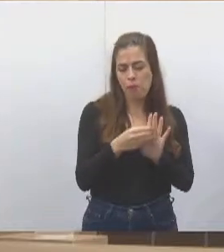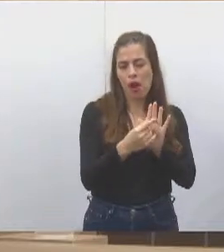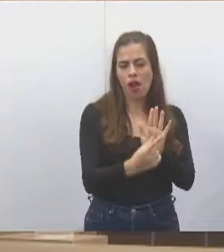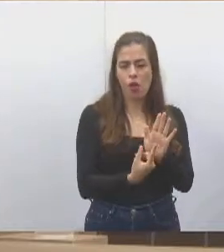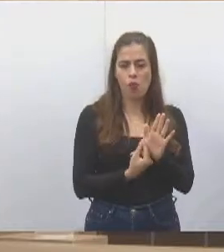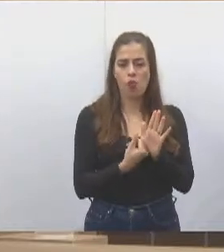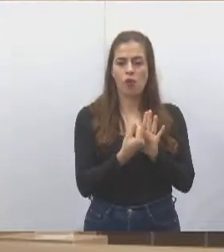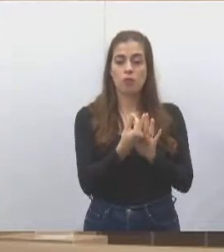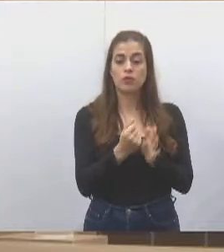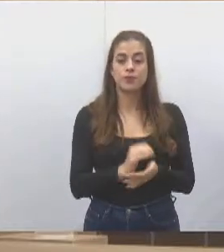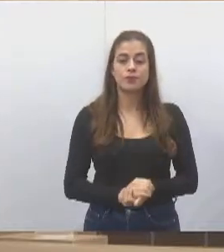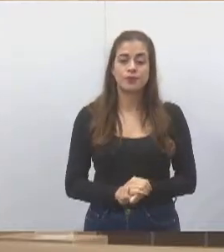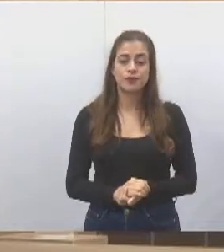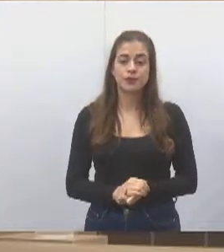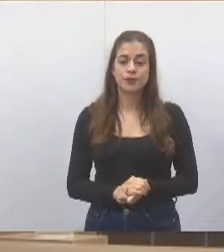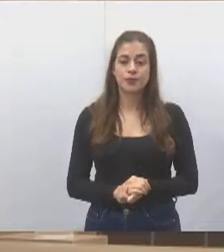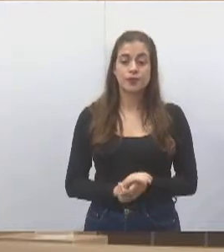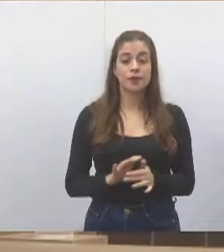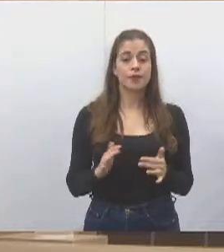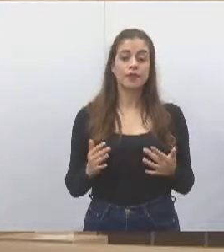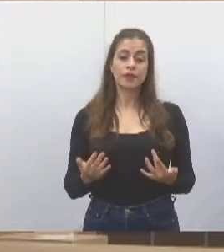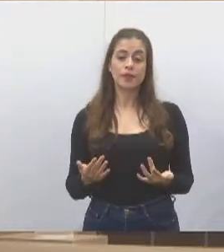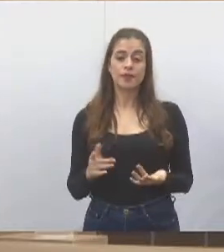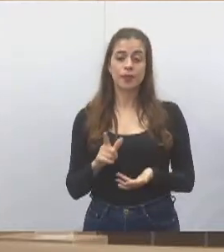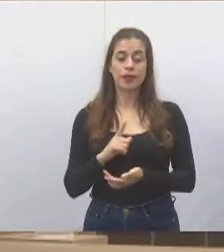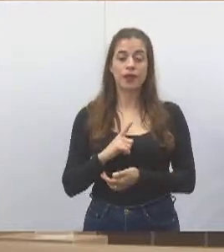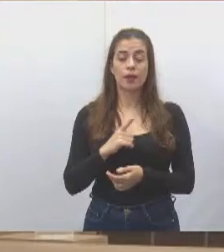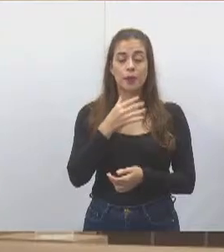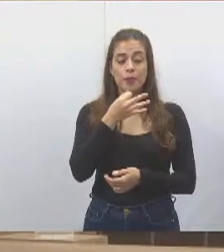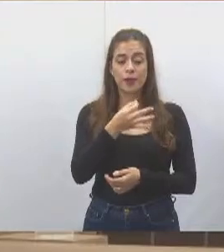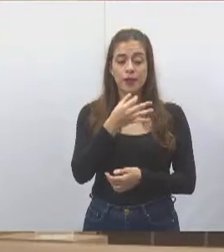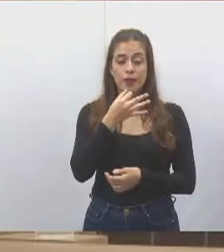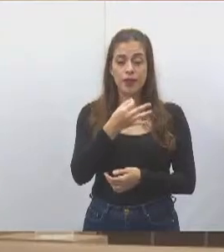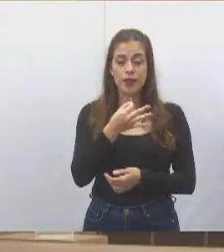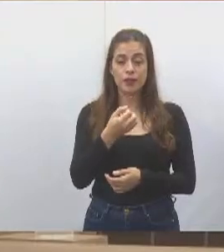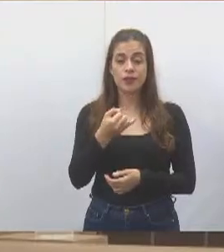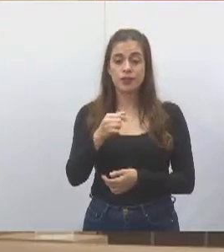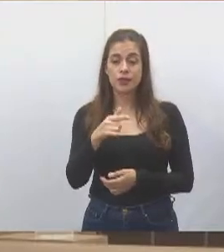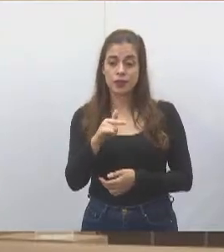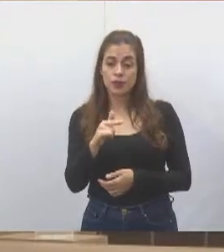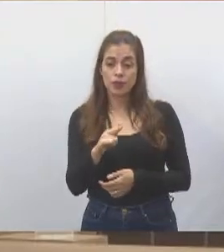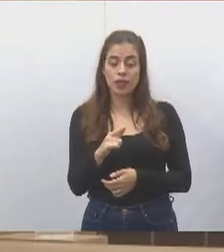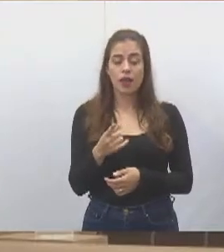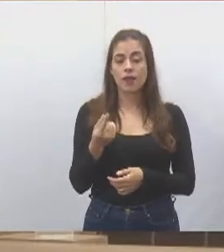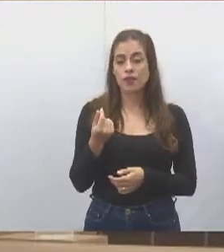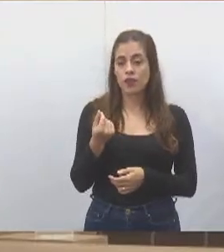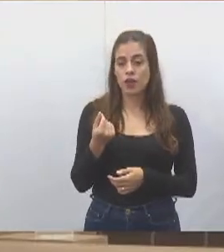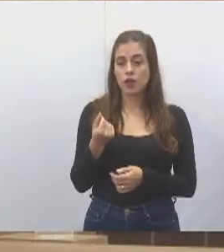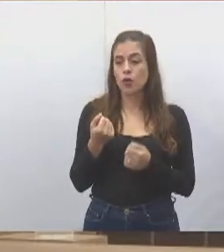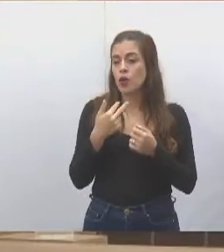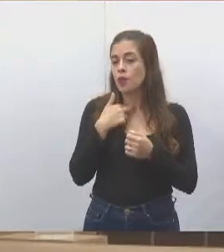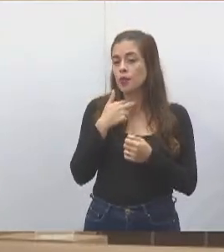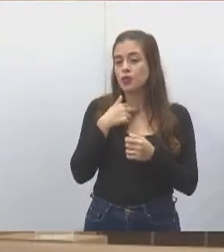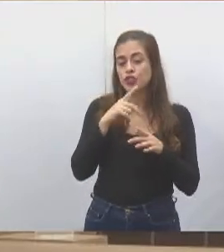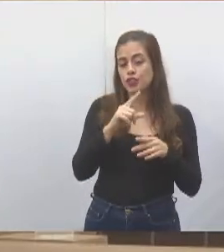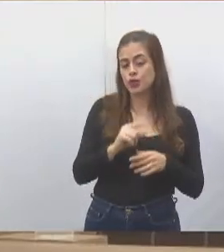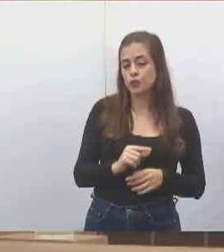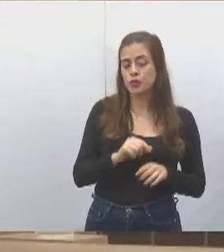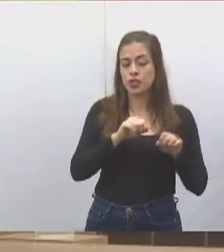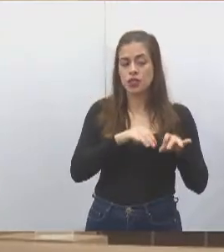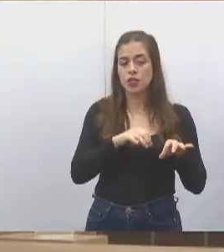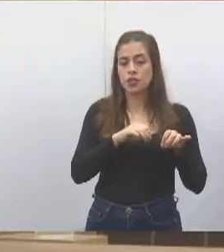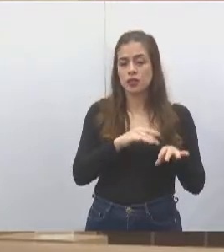orçamento. Bom, aí tem aqui a questão de opinião, se não tem verba, então não deveria reduzir da educação,